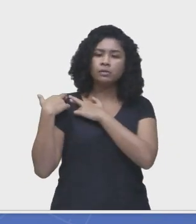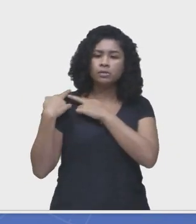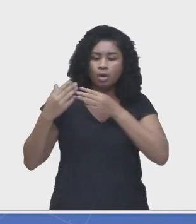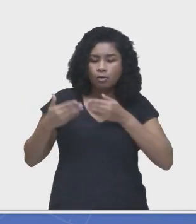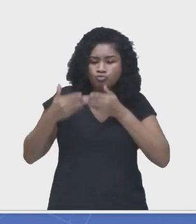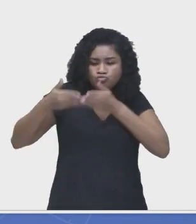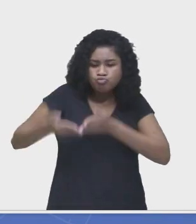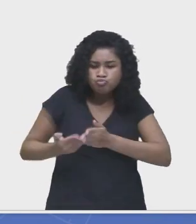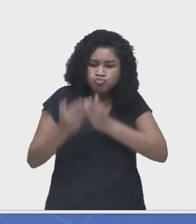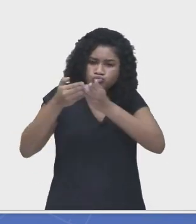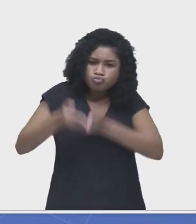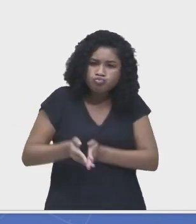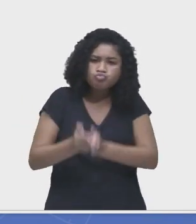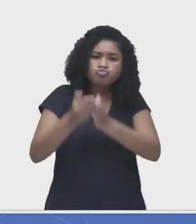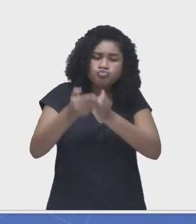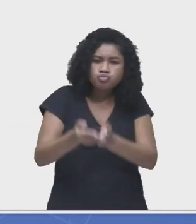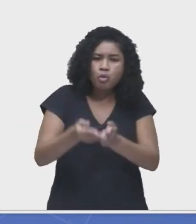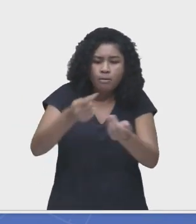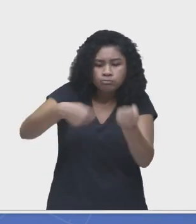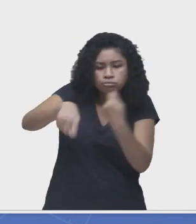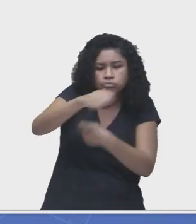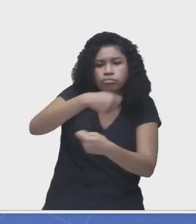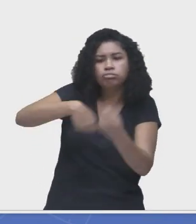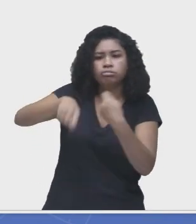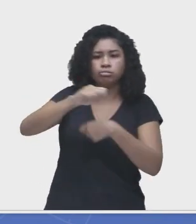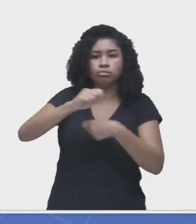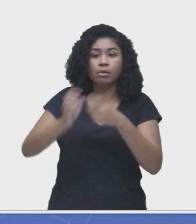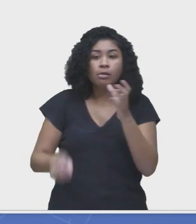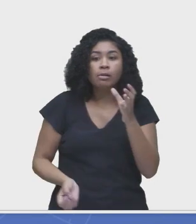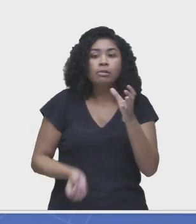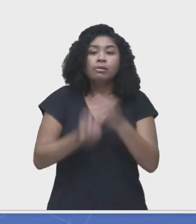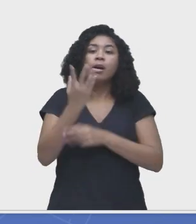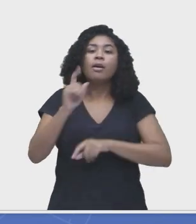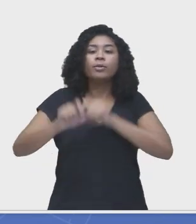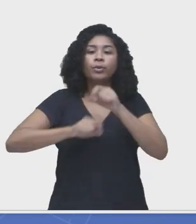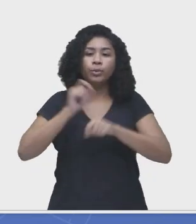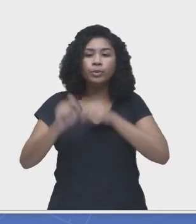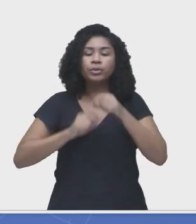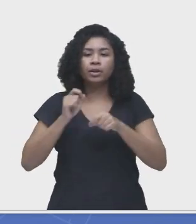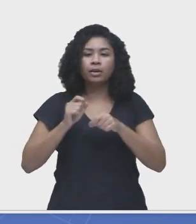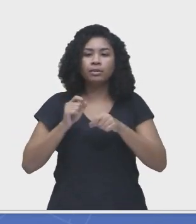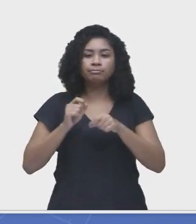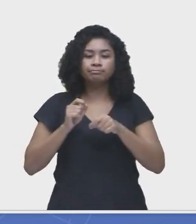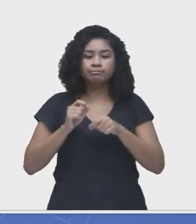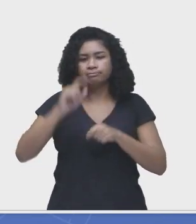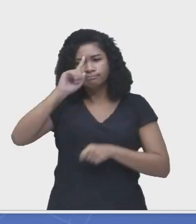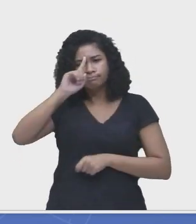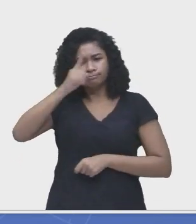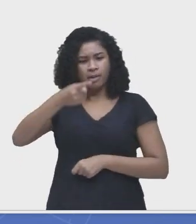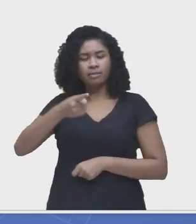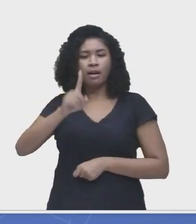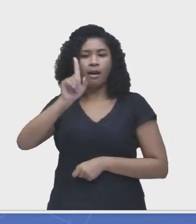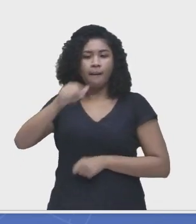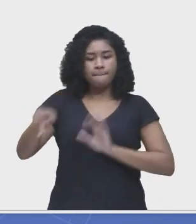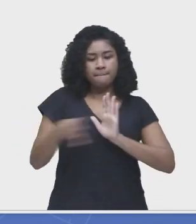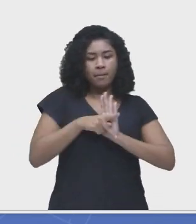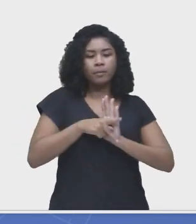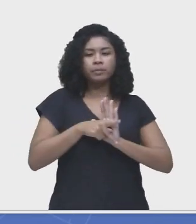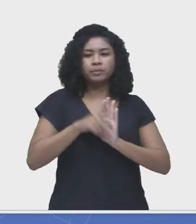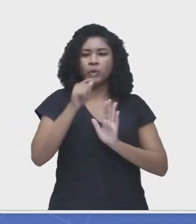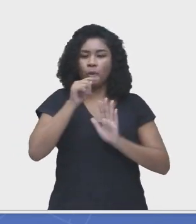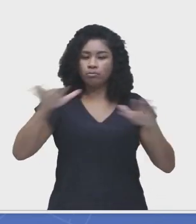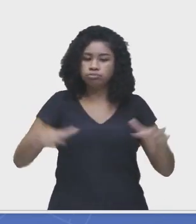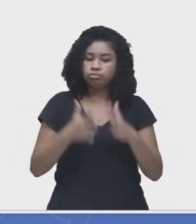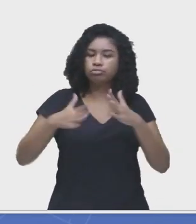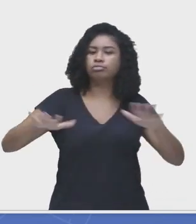eles desenvolveram um processo chamado de talassocracia, que é justamente o domínio sobre o mar. Certo? Vamos trazer os